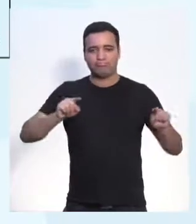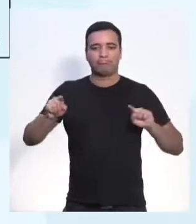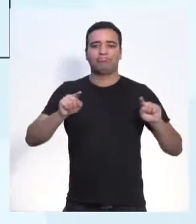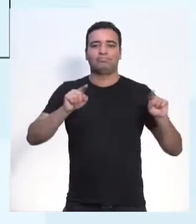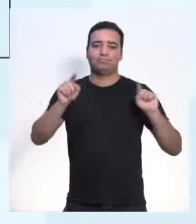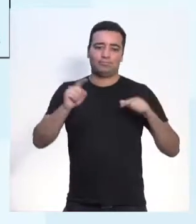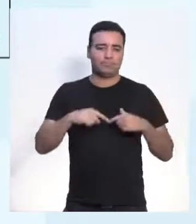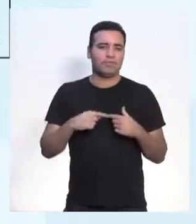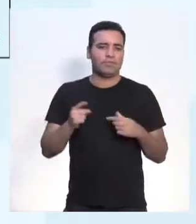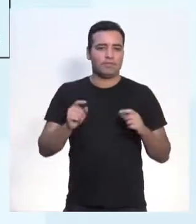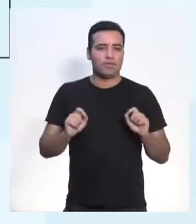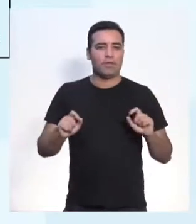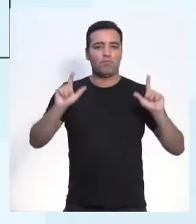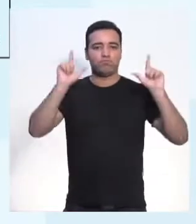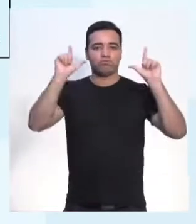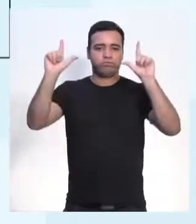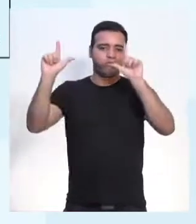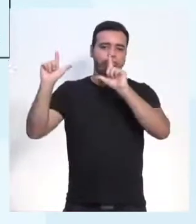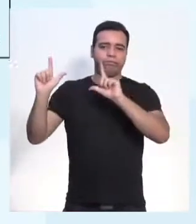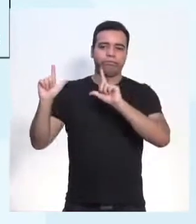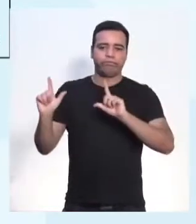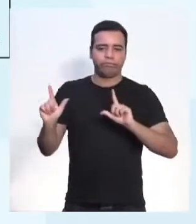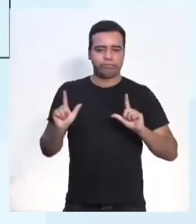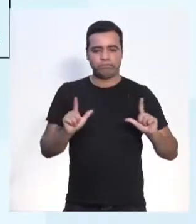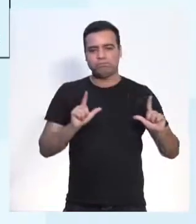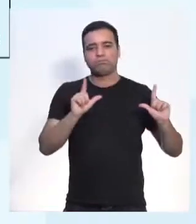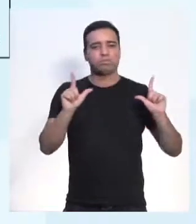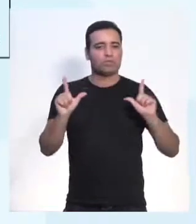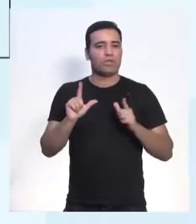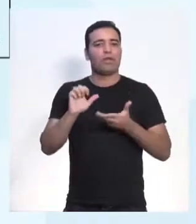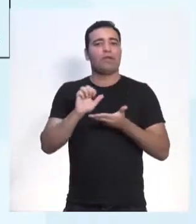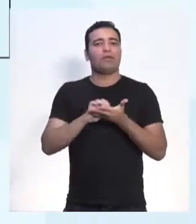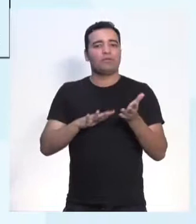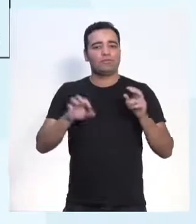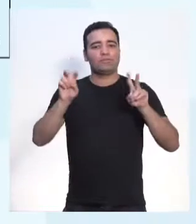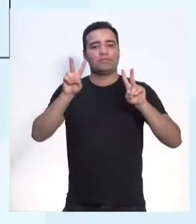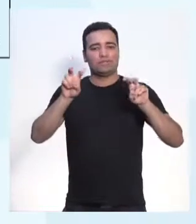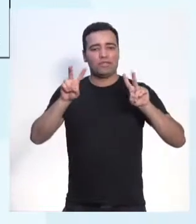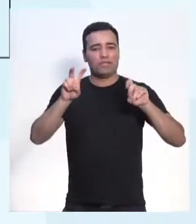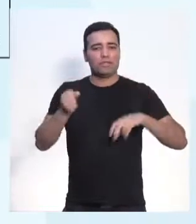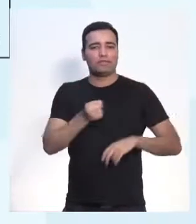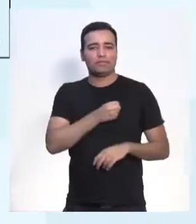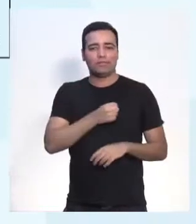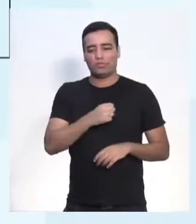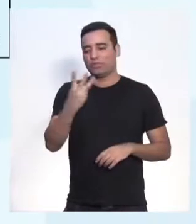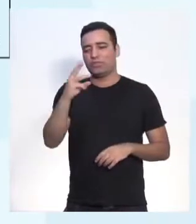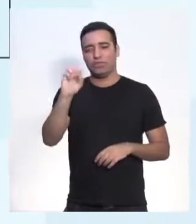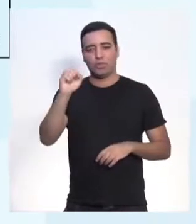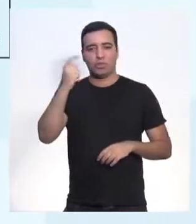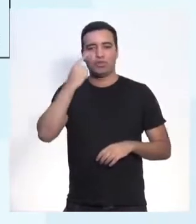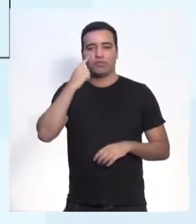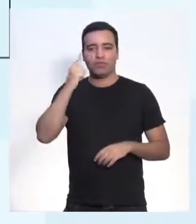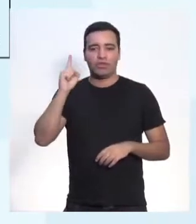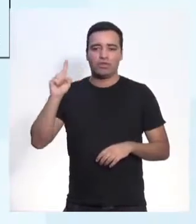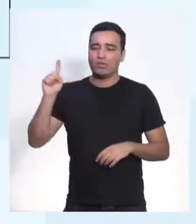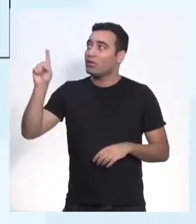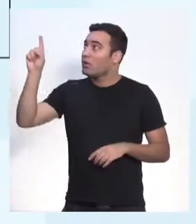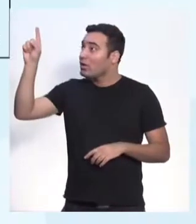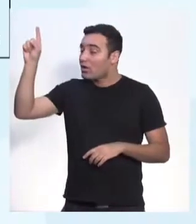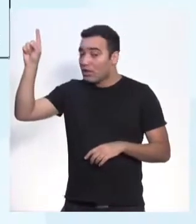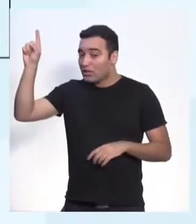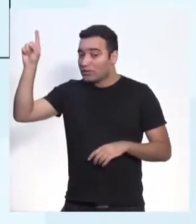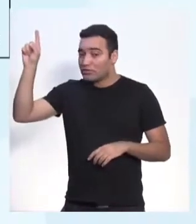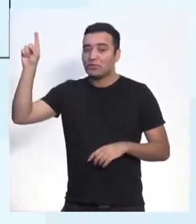aí, olha só, tá bem grande ali na tela. A Activity 10, page 38, tá a página 38 lá em cima para vocês. Então